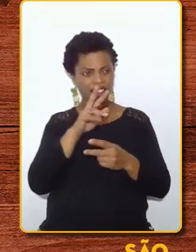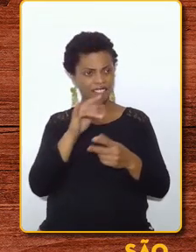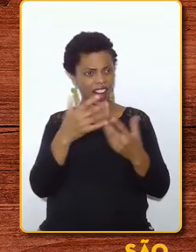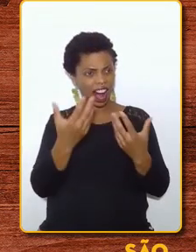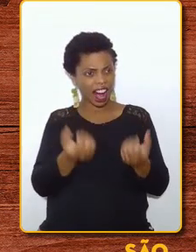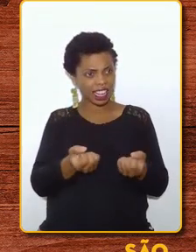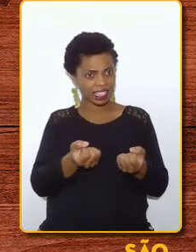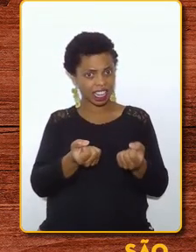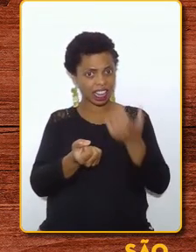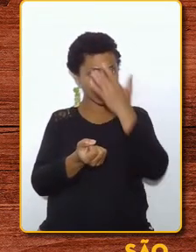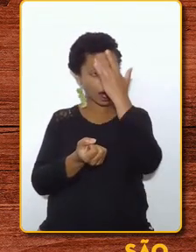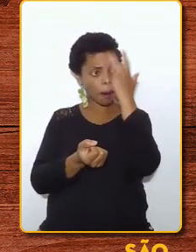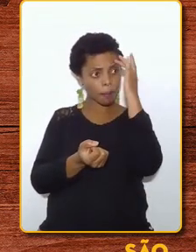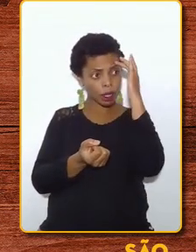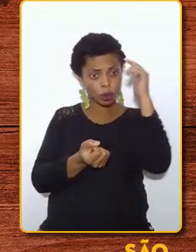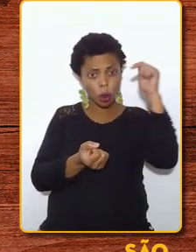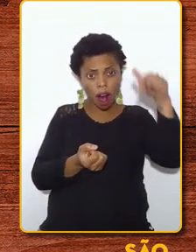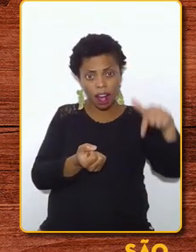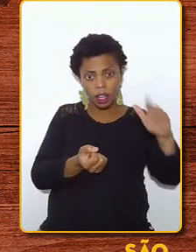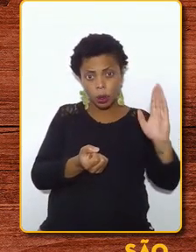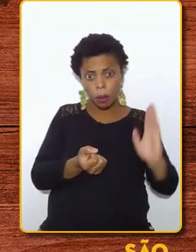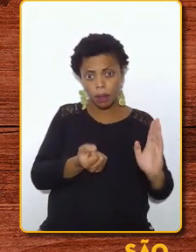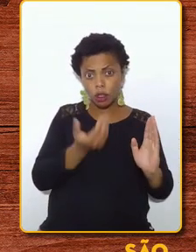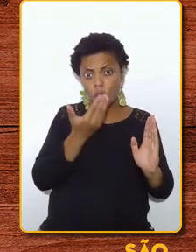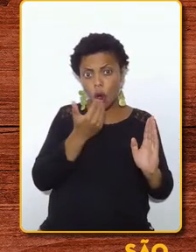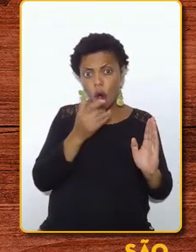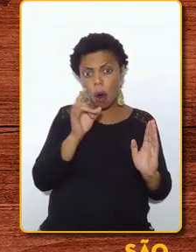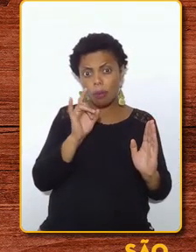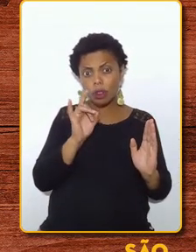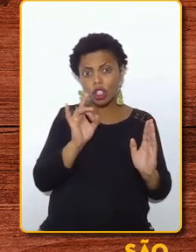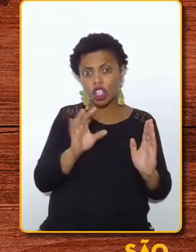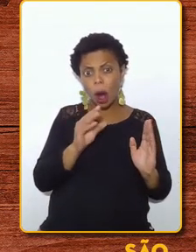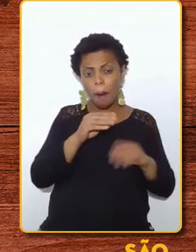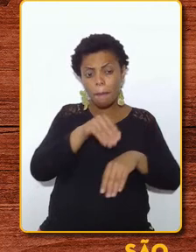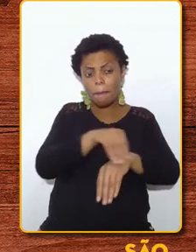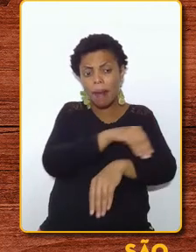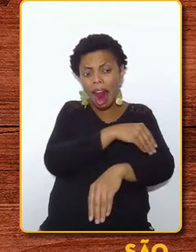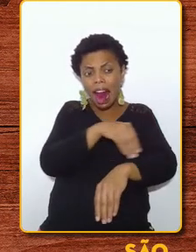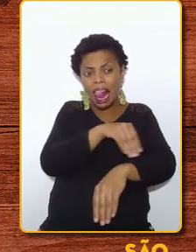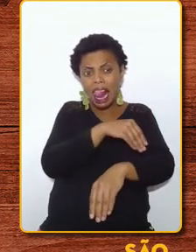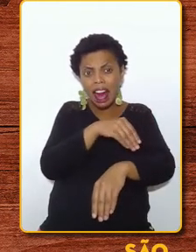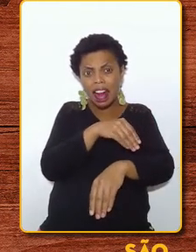comem pele de frango ou comem proteína de frango na salsicha.